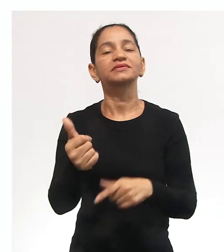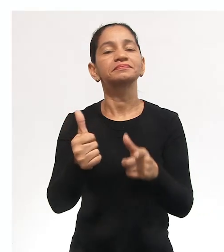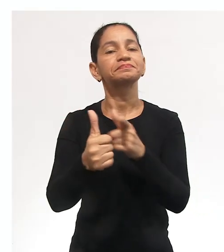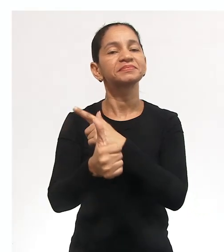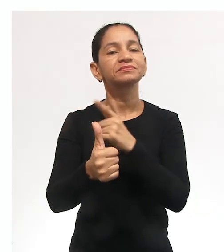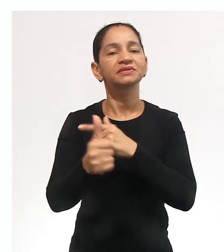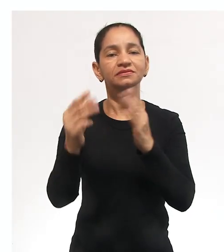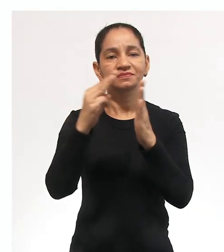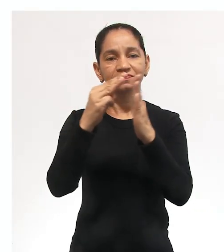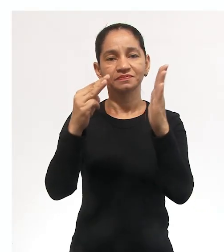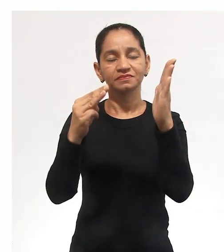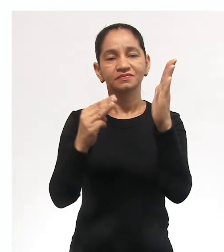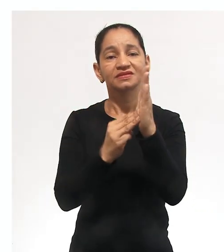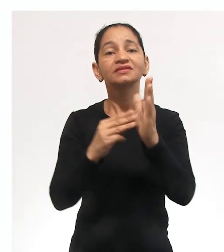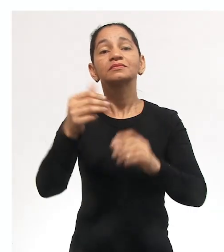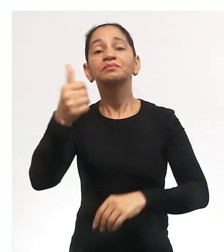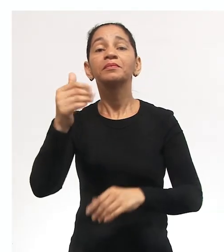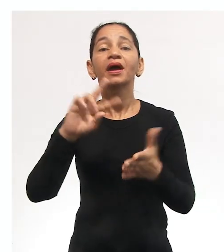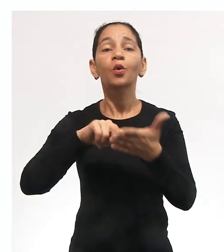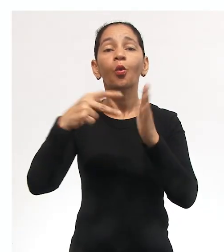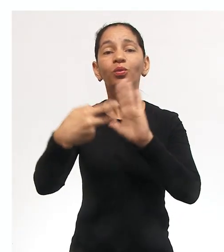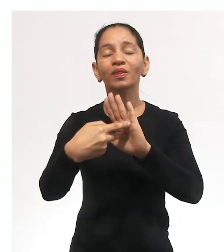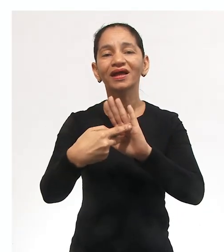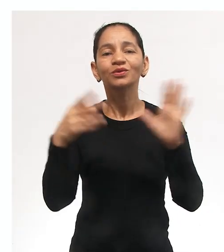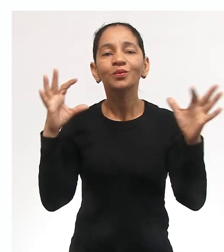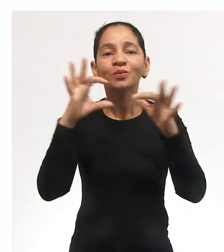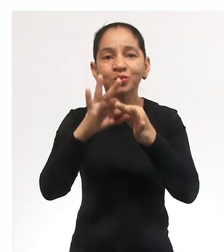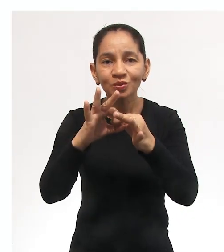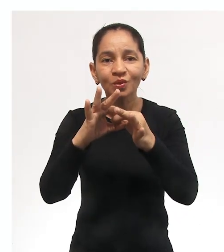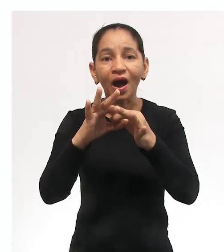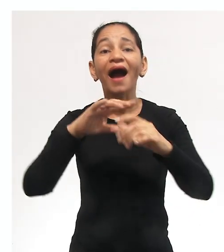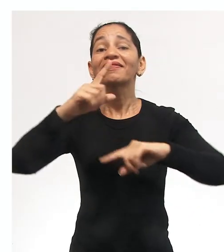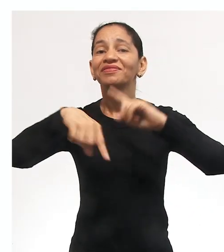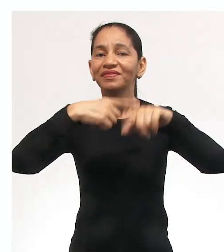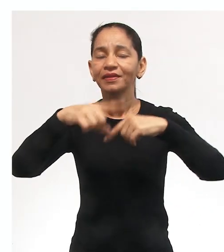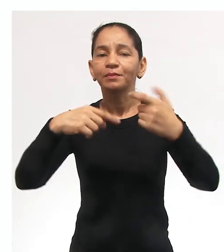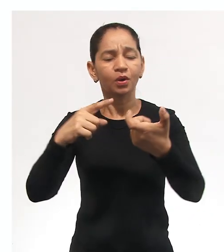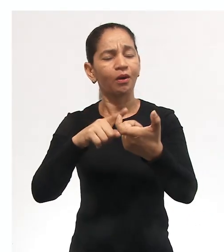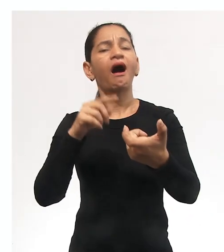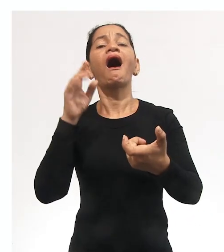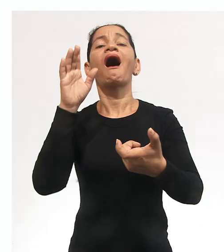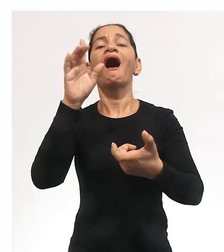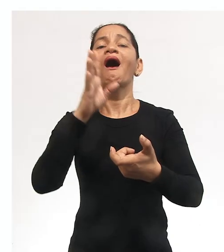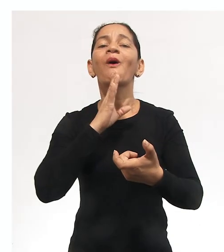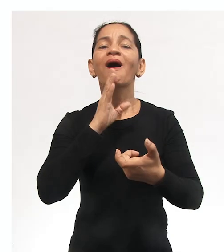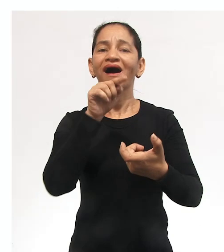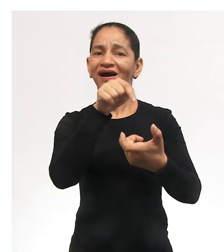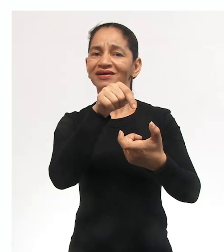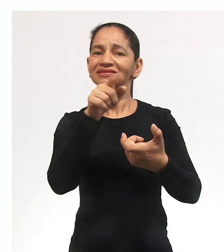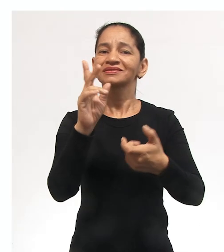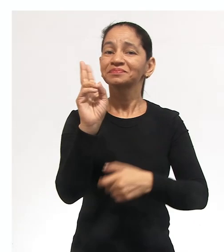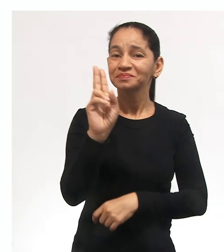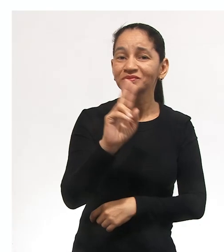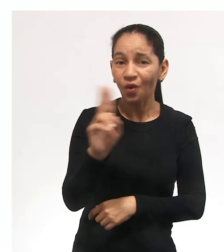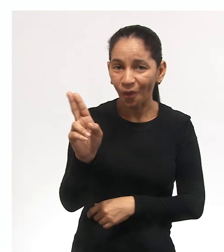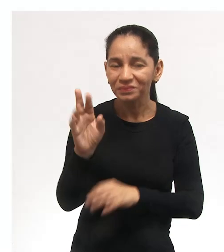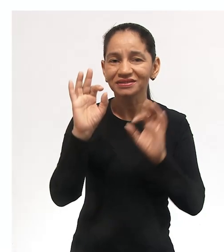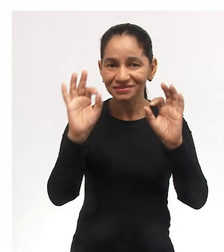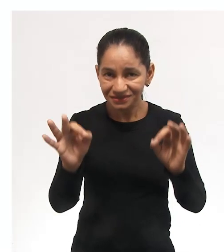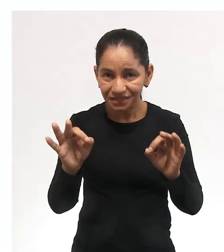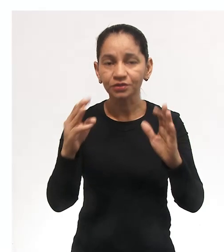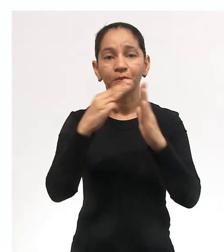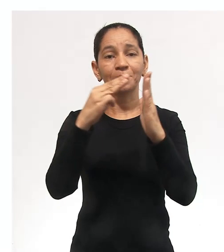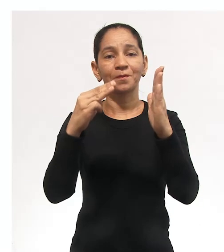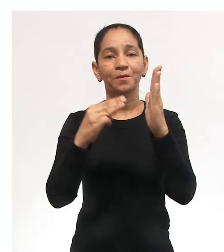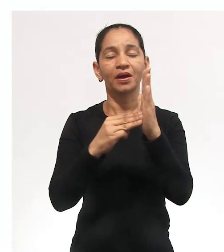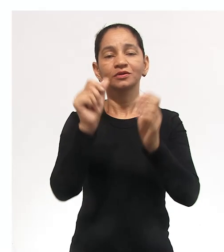Sentenciação. Primeiro, o estudante aprende o sentido das frases e depois analisa as palavras e as sílabas.